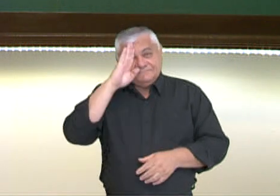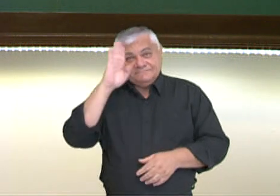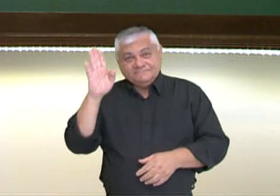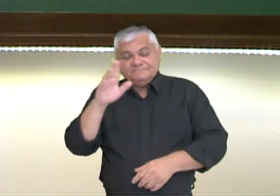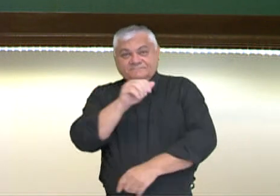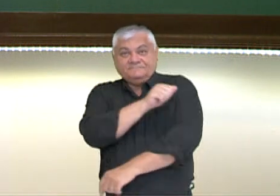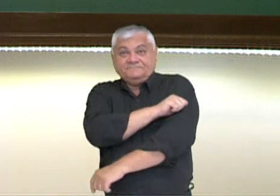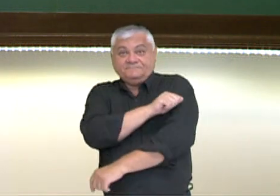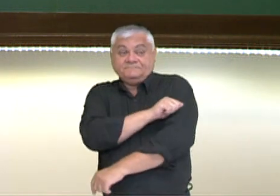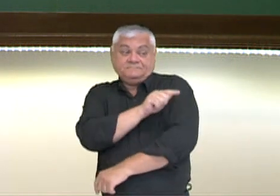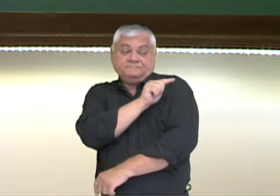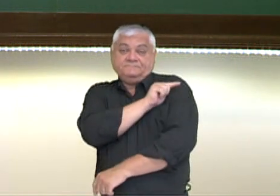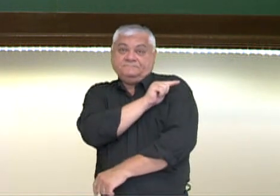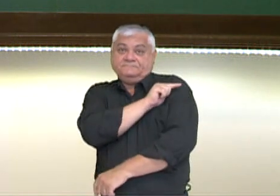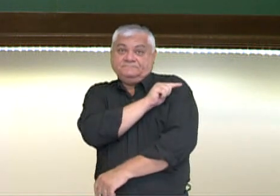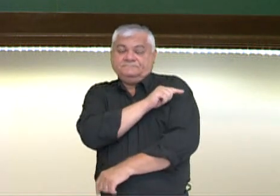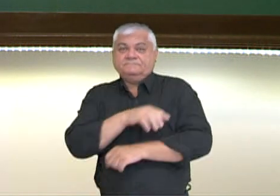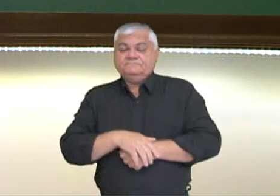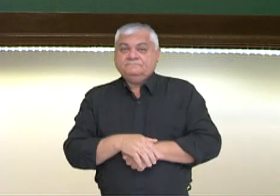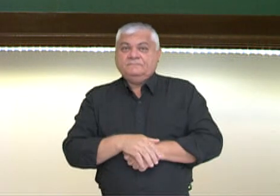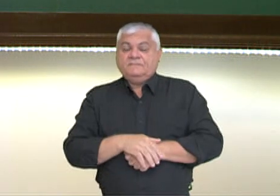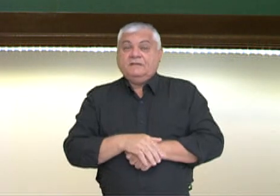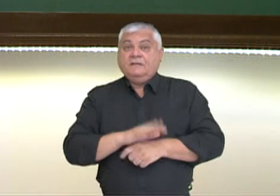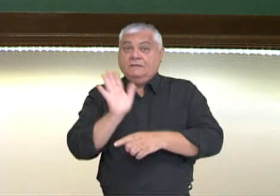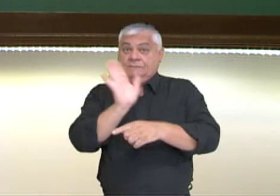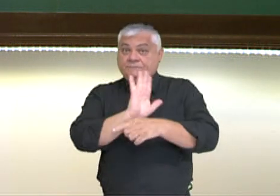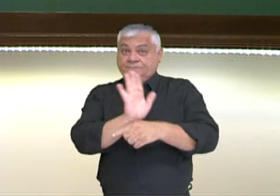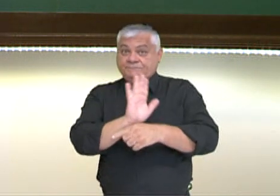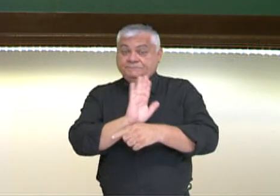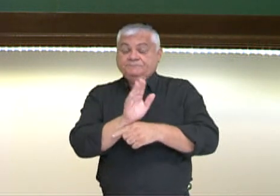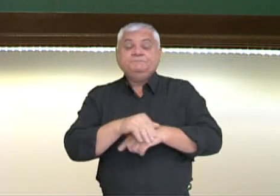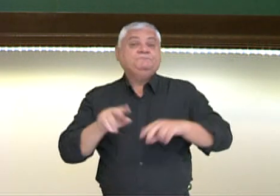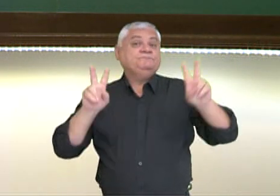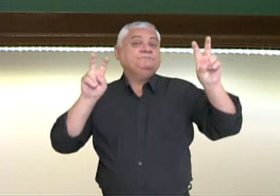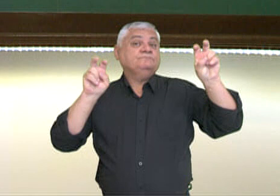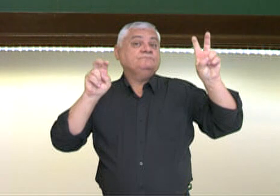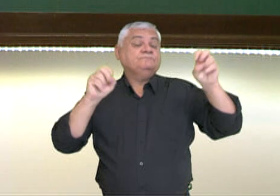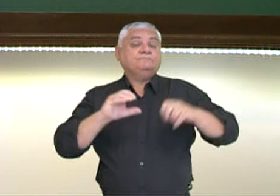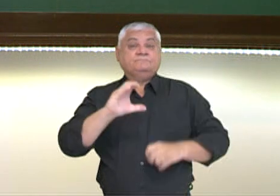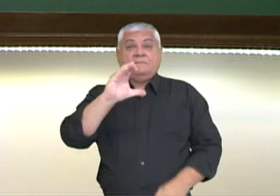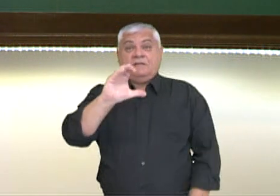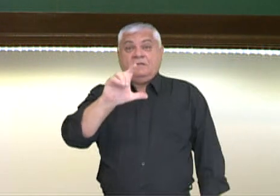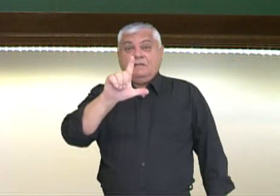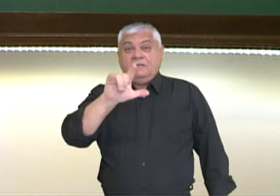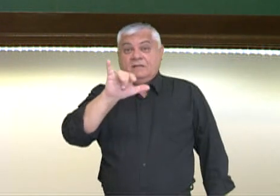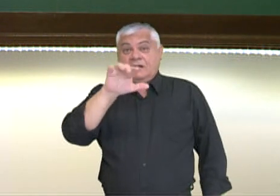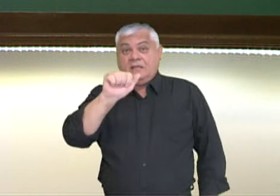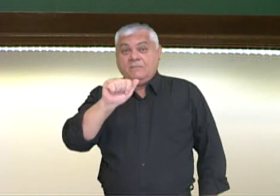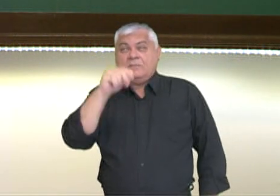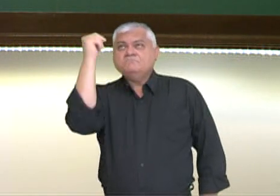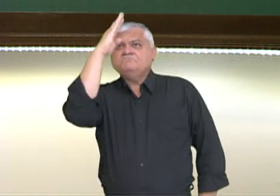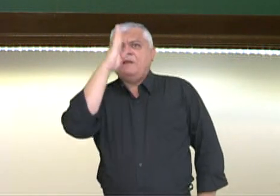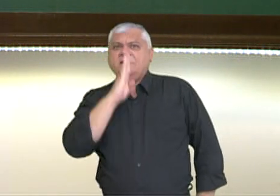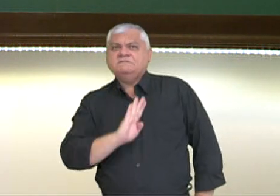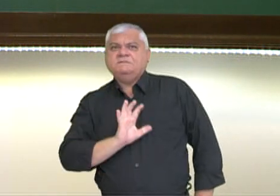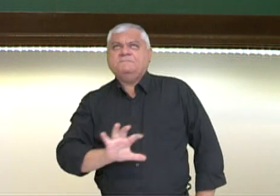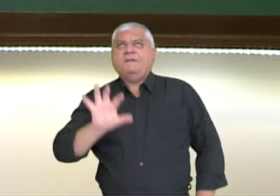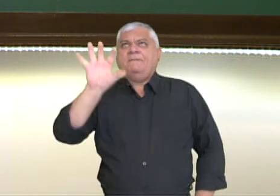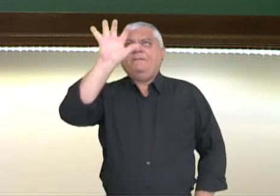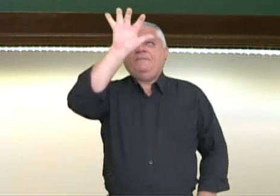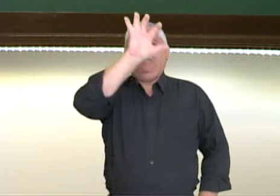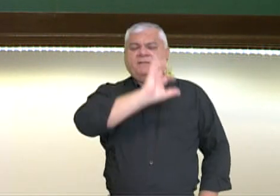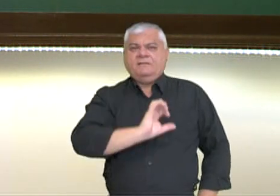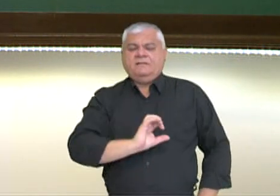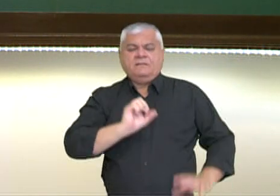Olá, estudantes do 7º ano. Nesse vídeo vamos falar sobre os climas do Brasil, entender